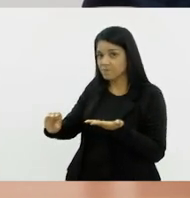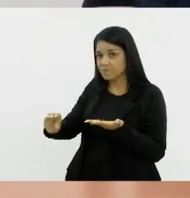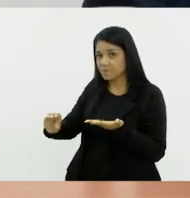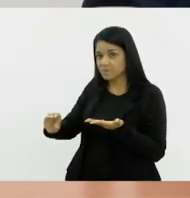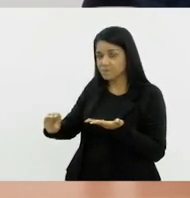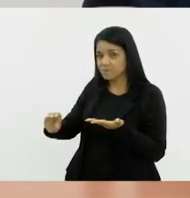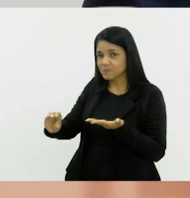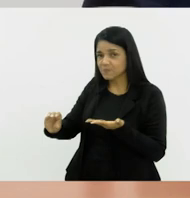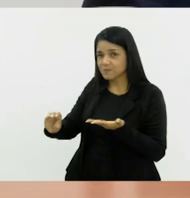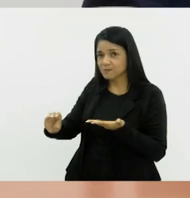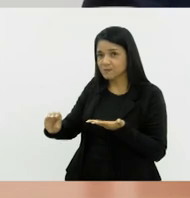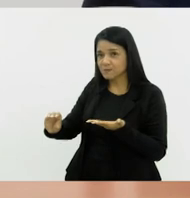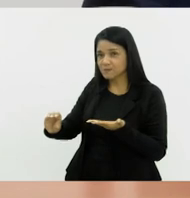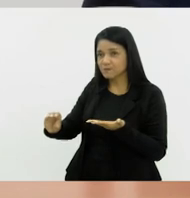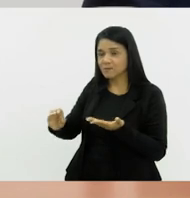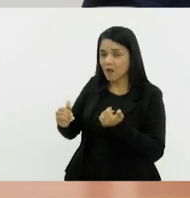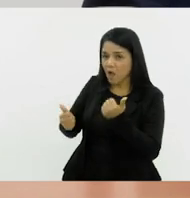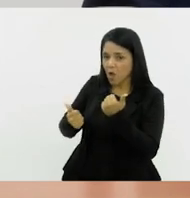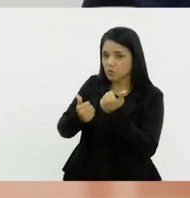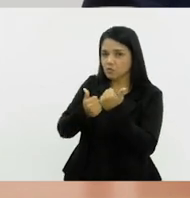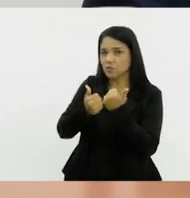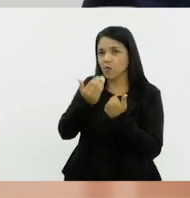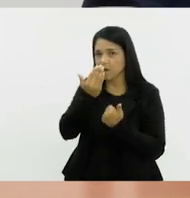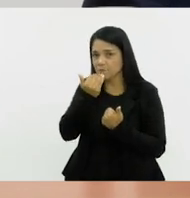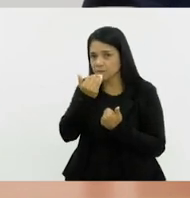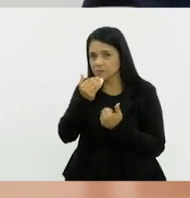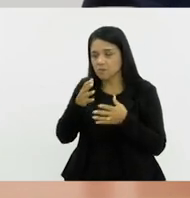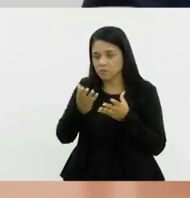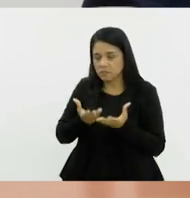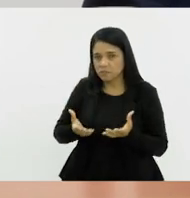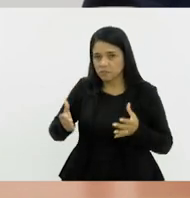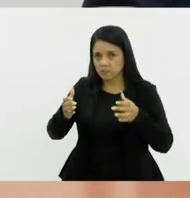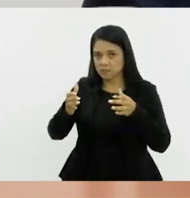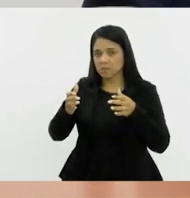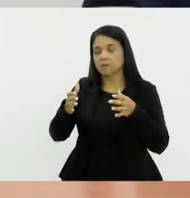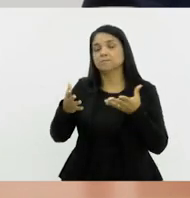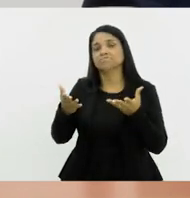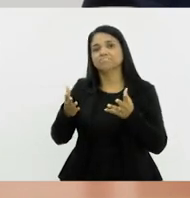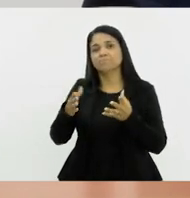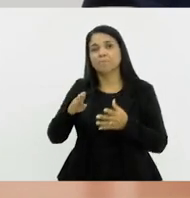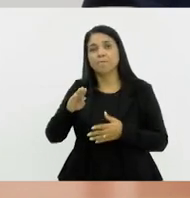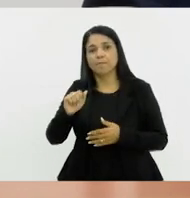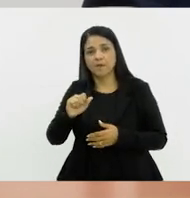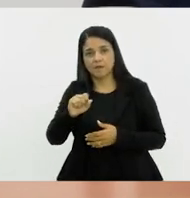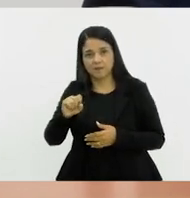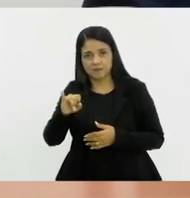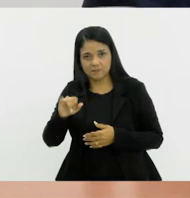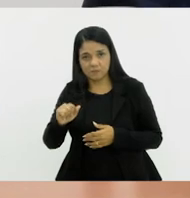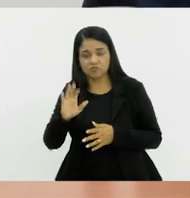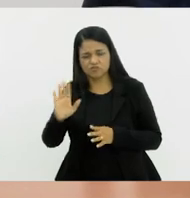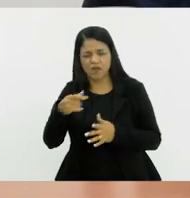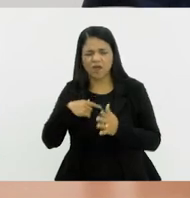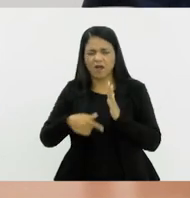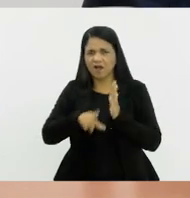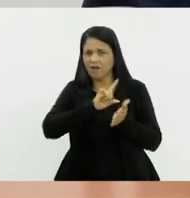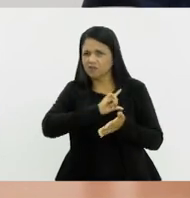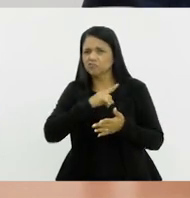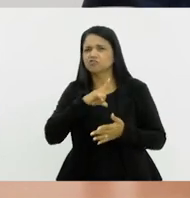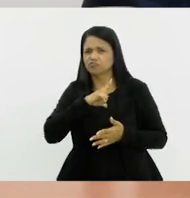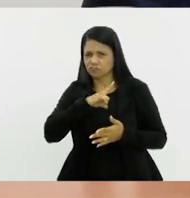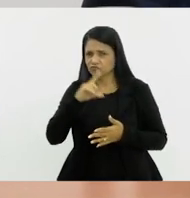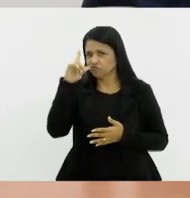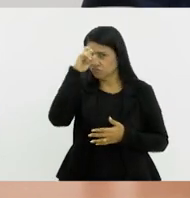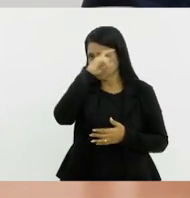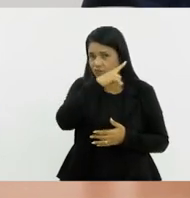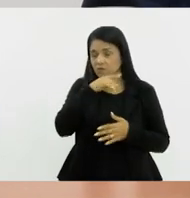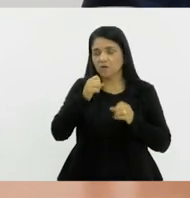distribuição de auxílio, alimentação, cesta básica, não sei exatamente a forma, que também já tinha uma dificuldade, que eu lembro lá